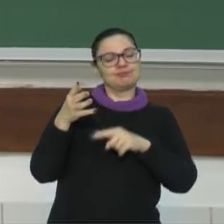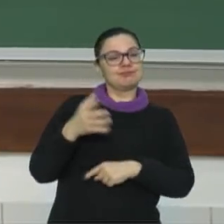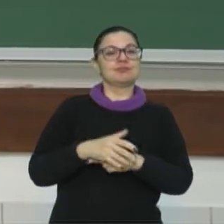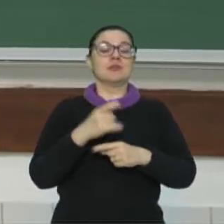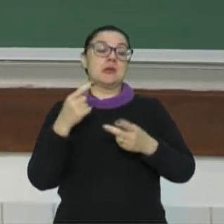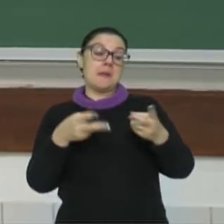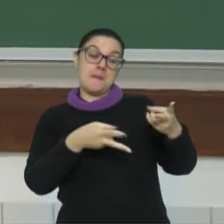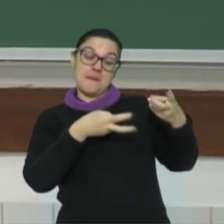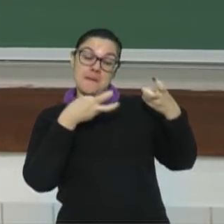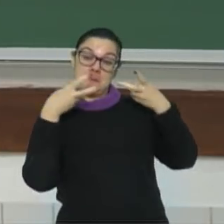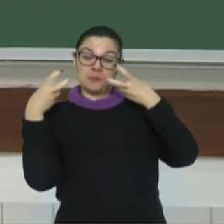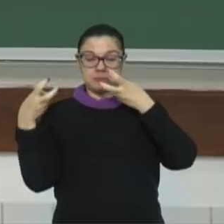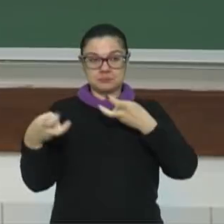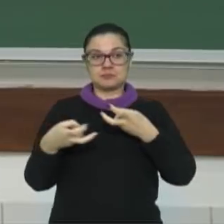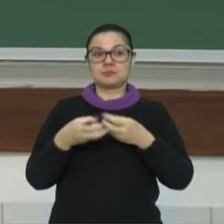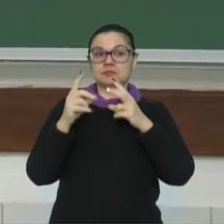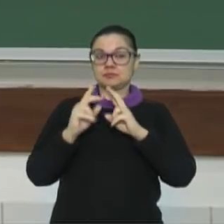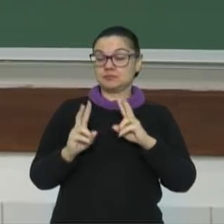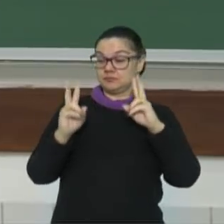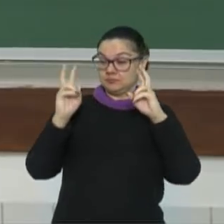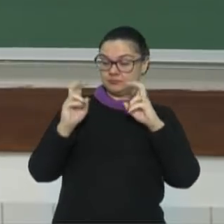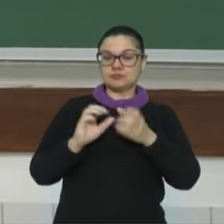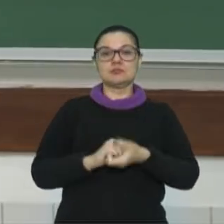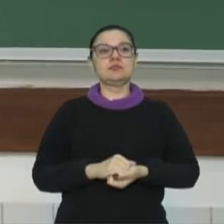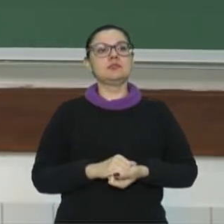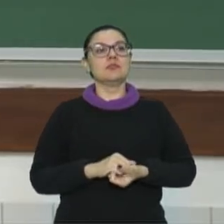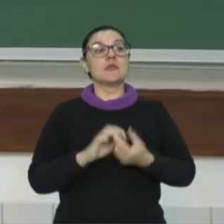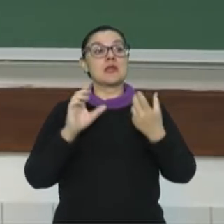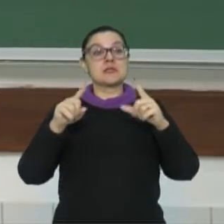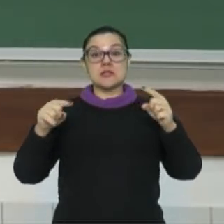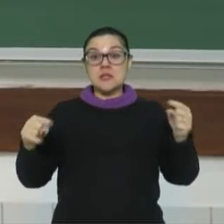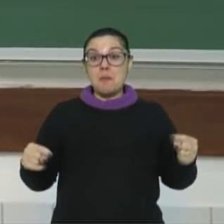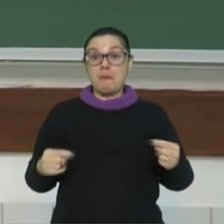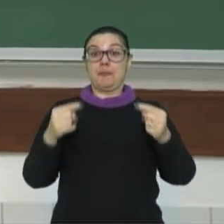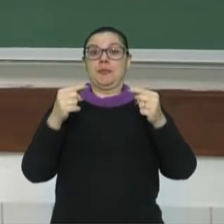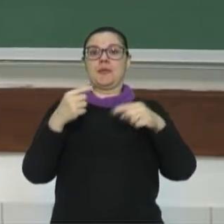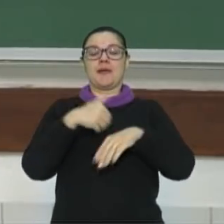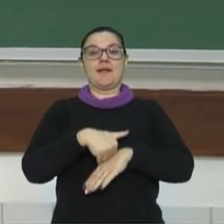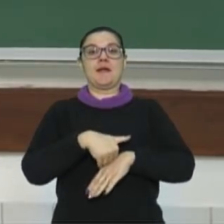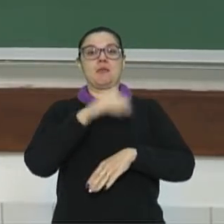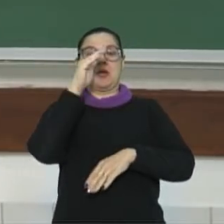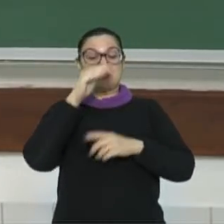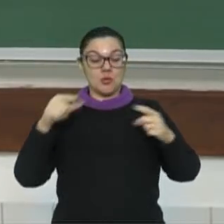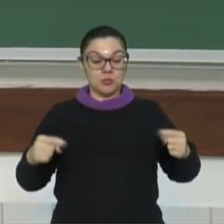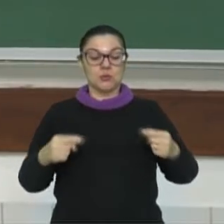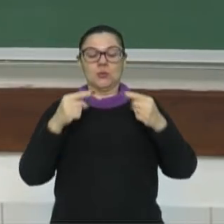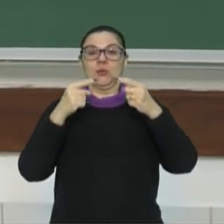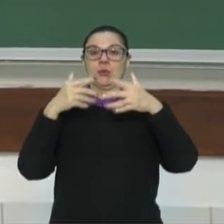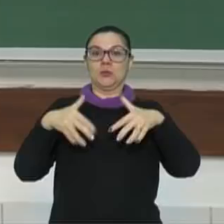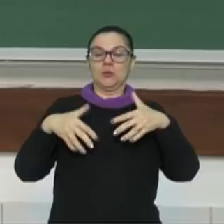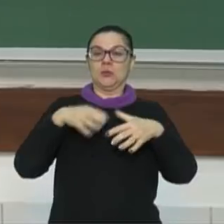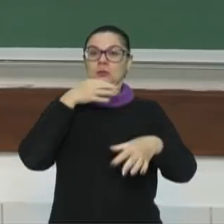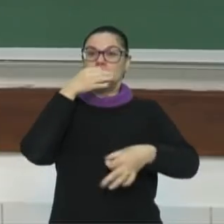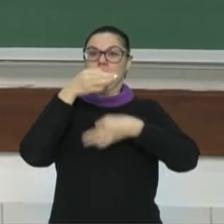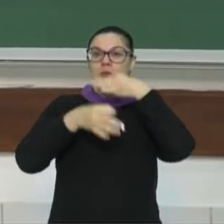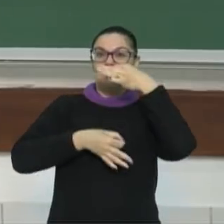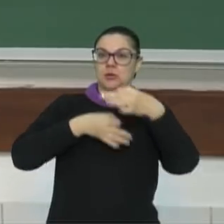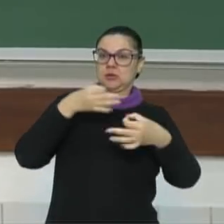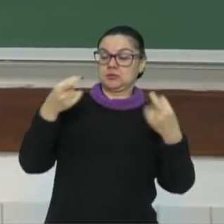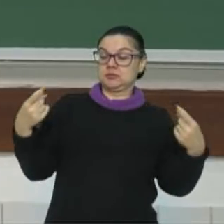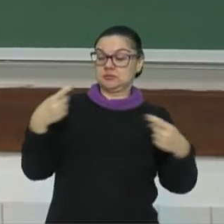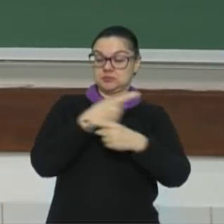vários olhares sobre o tema, né? Se fosse polêmico, mais ainda, a gente teria um tema polêmico, onde várias opiniões aí